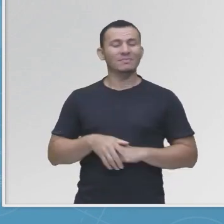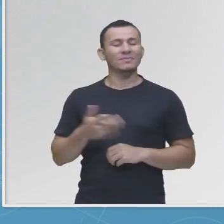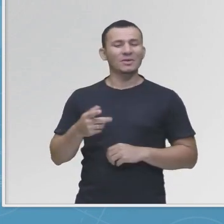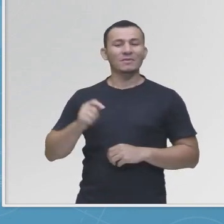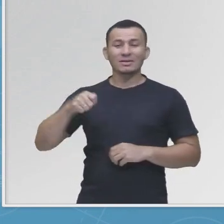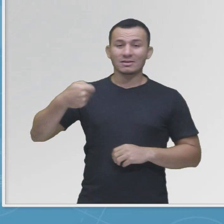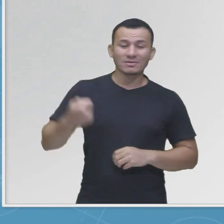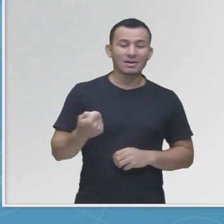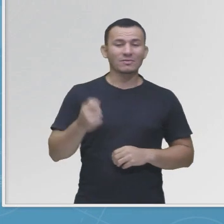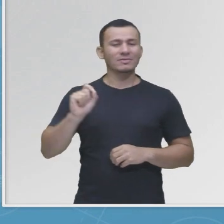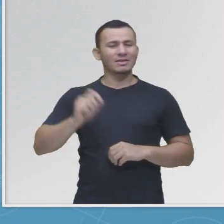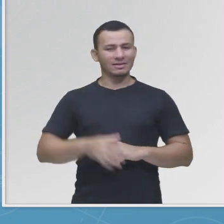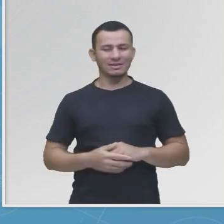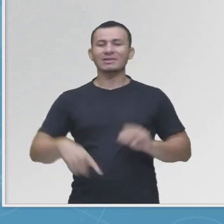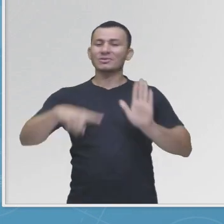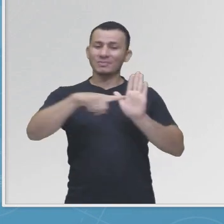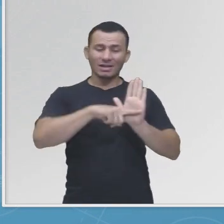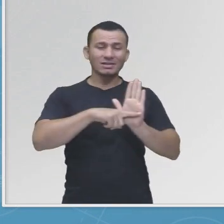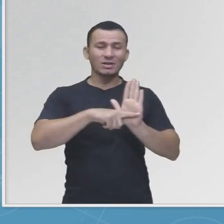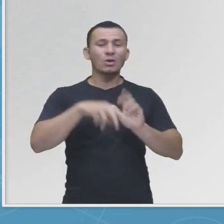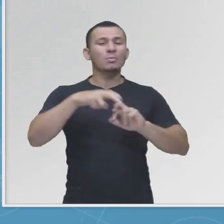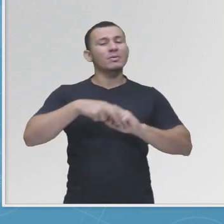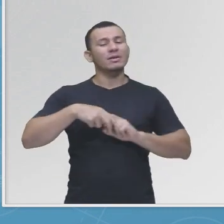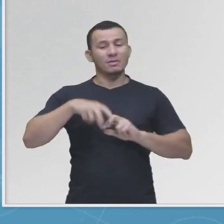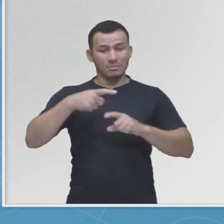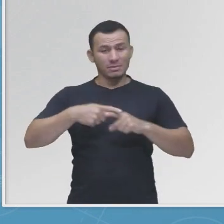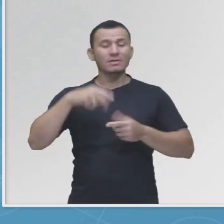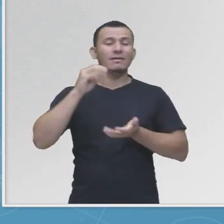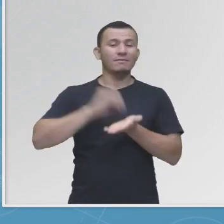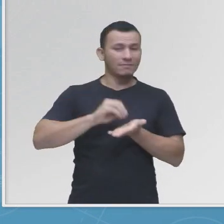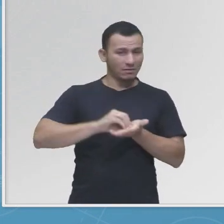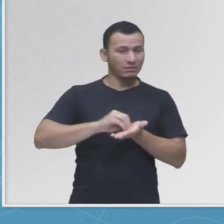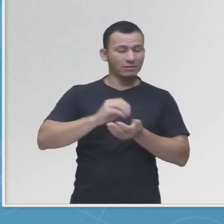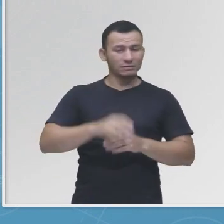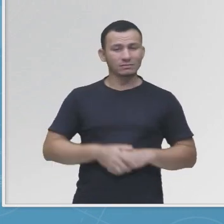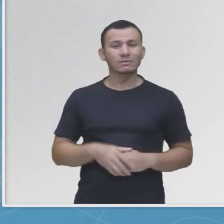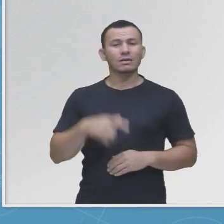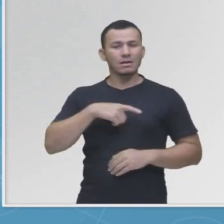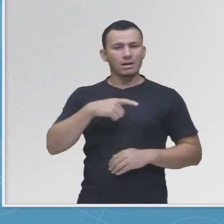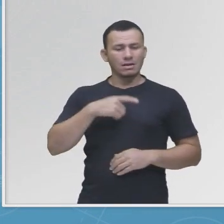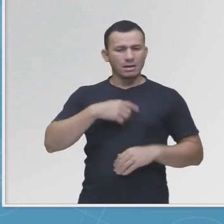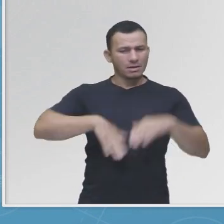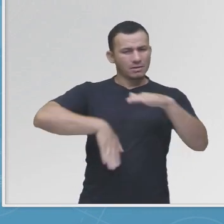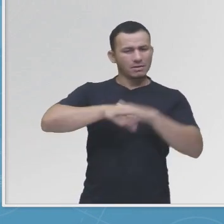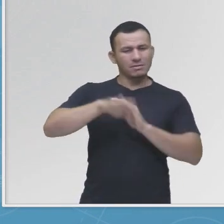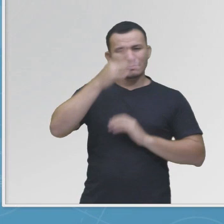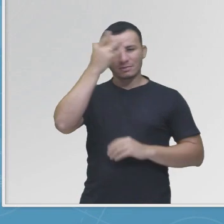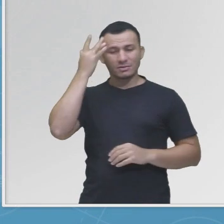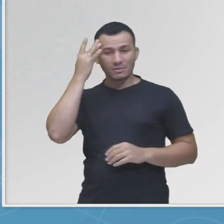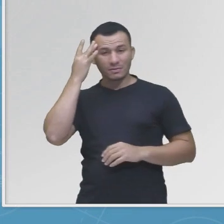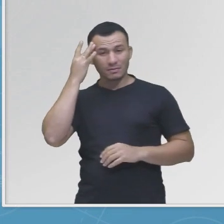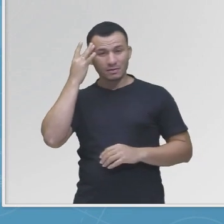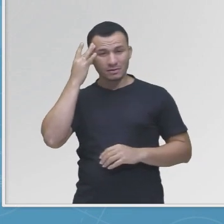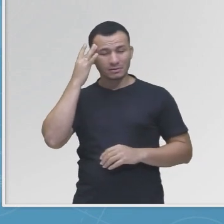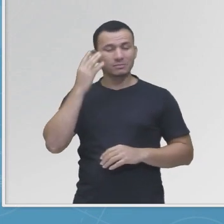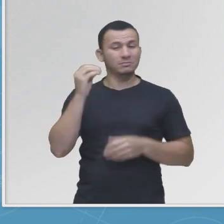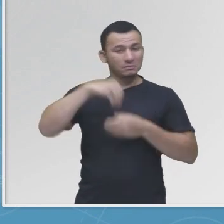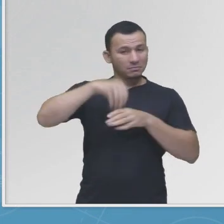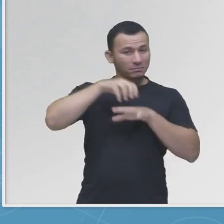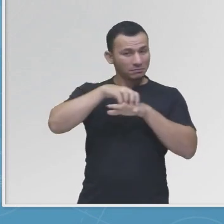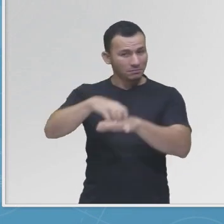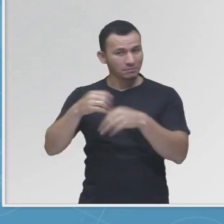a operação de subtração. Nós temos aqui o total de passageiros que podem ser transportados,